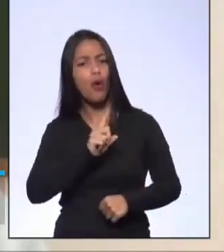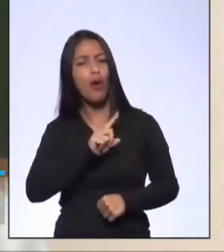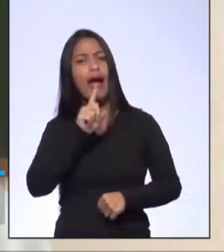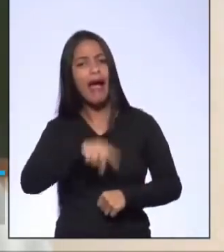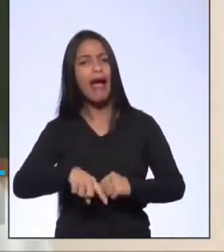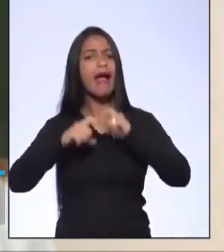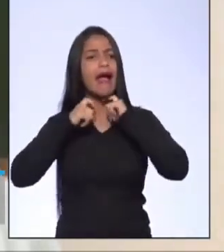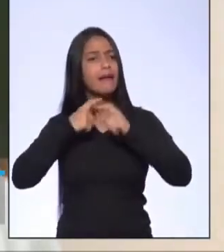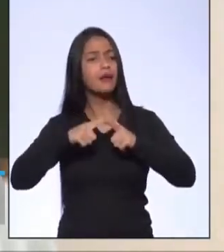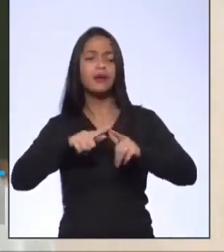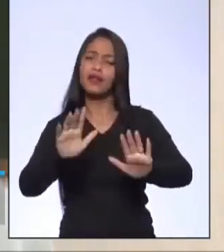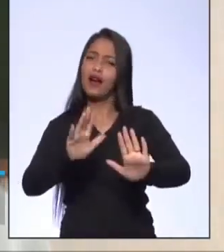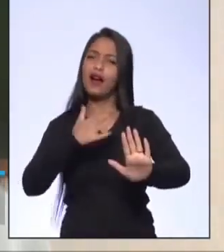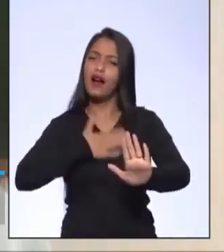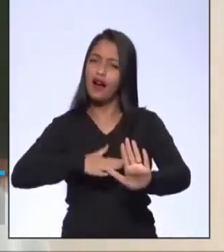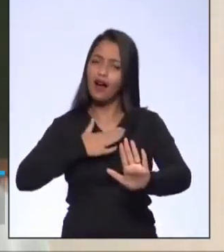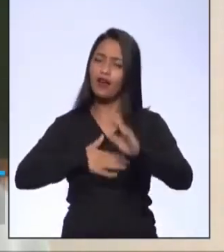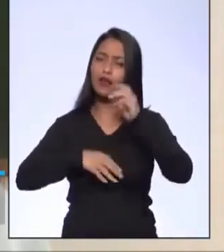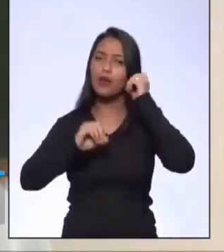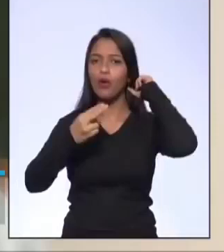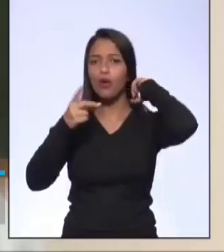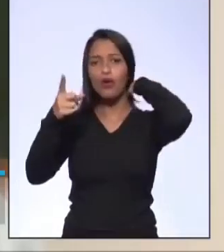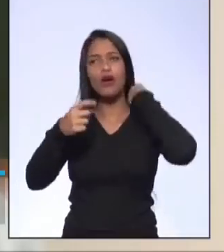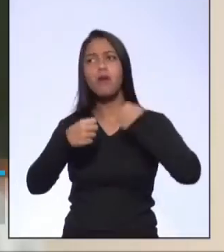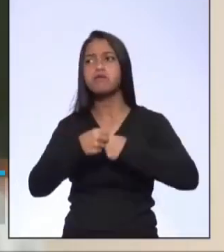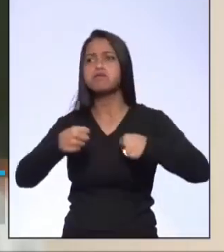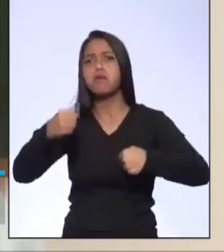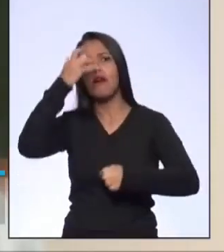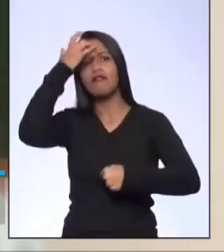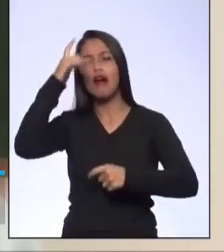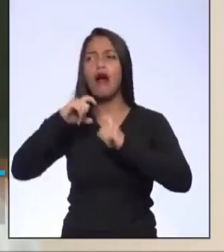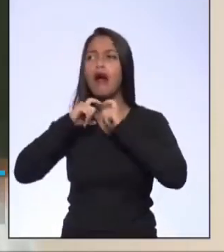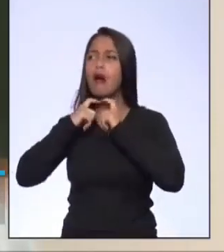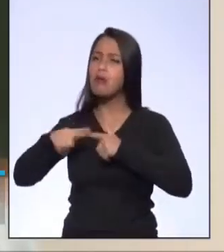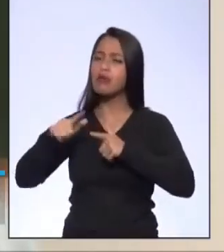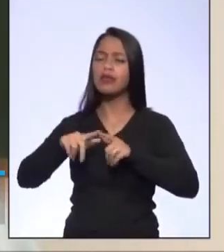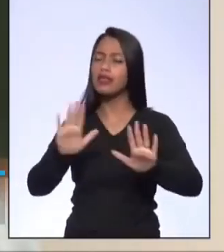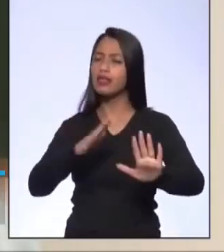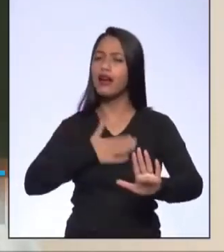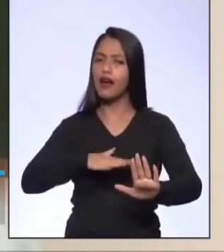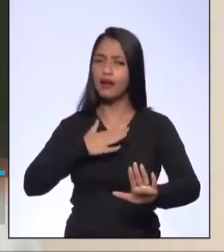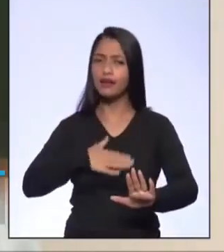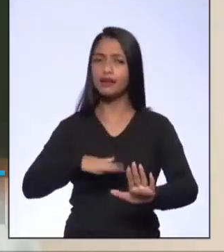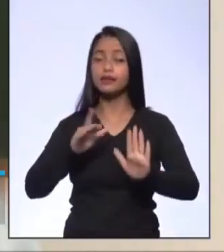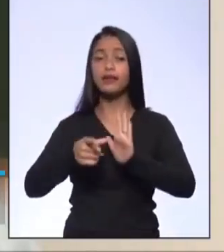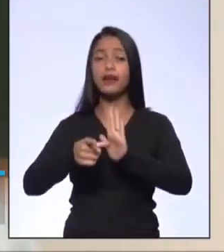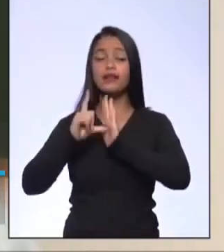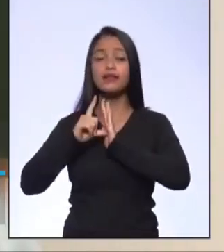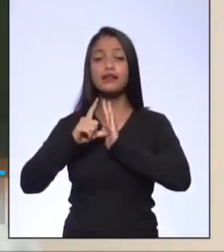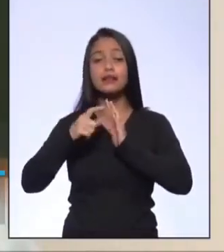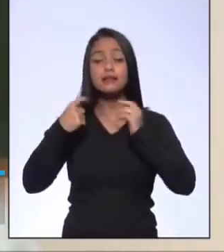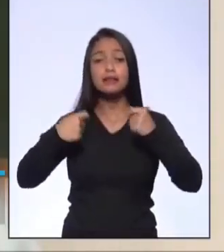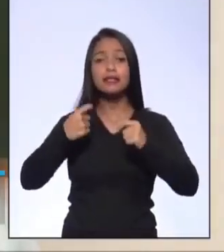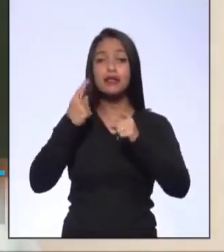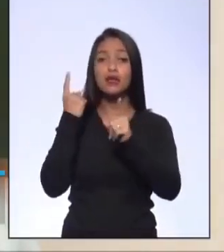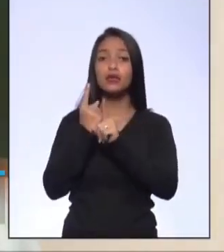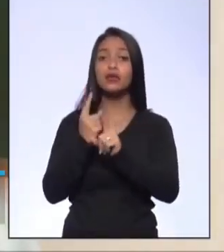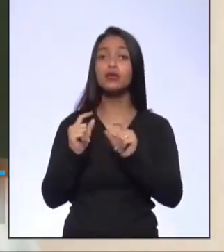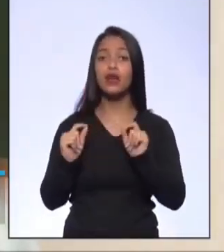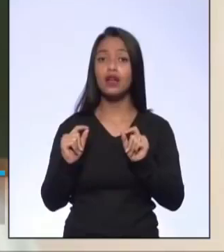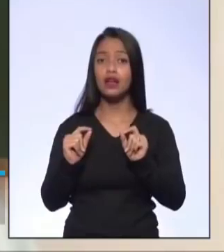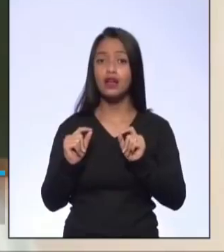tem, perdão, tem aí hipotiroidismo. Mas vocês têm que saber que existe essa